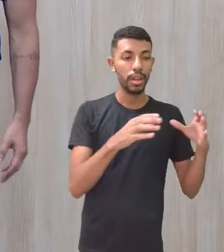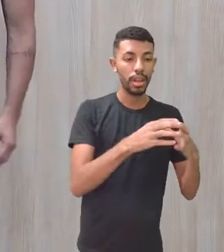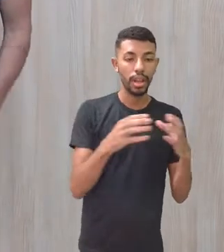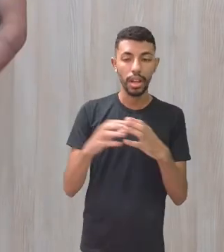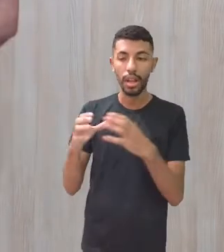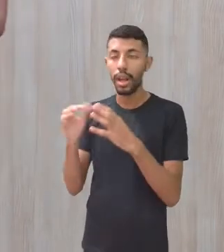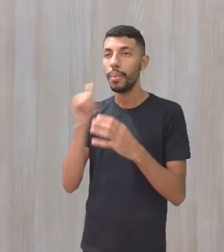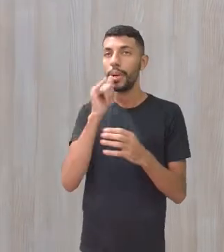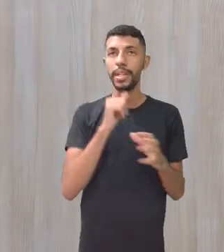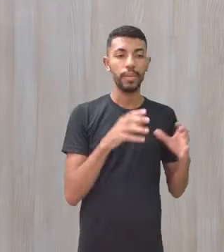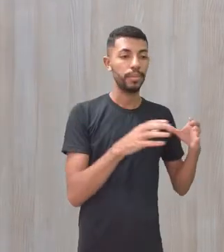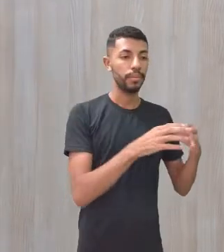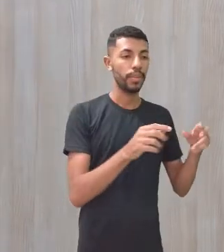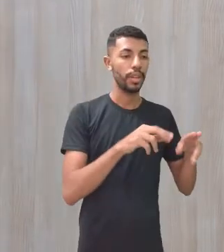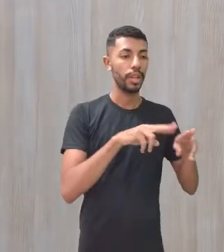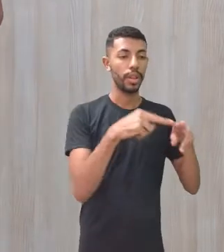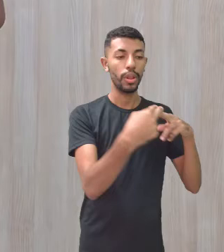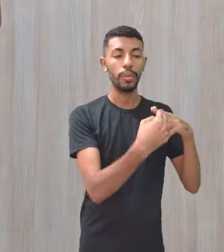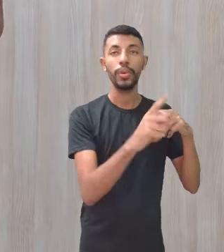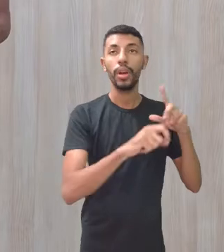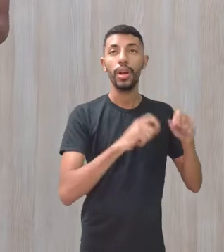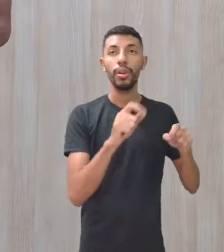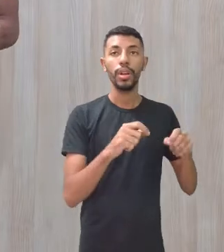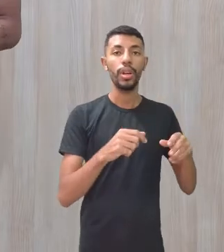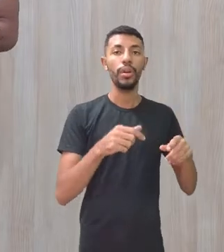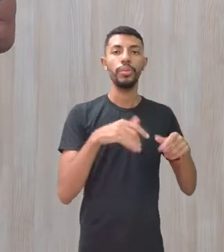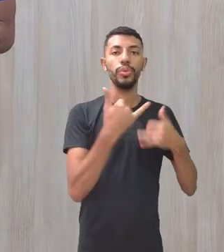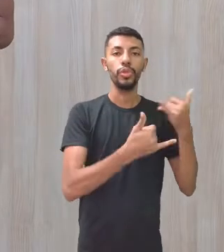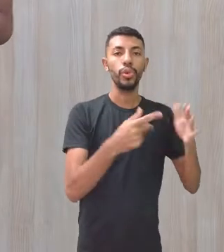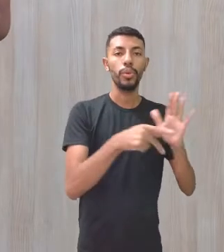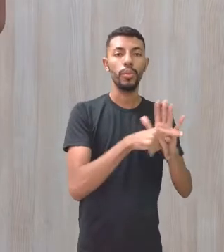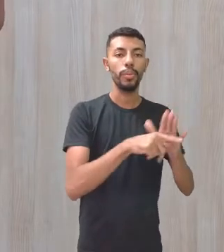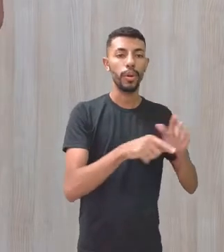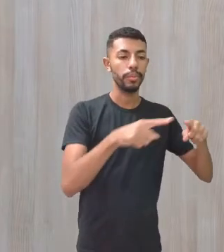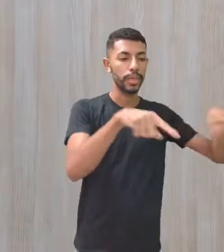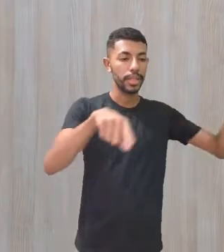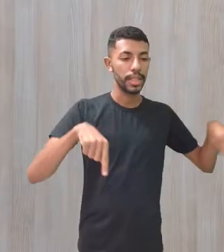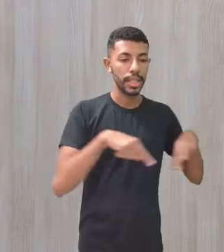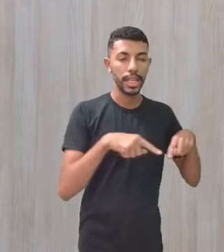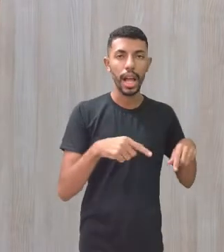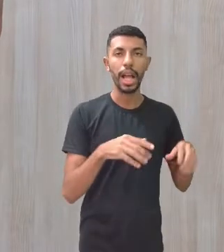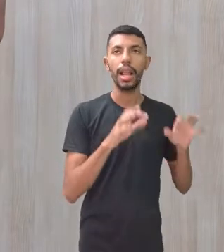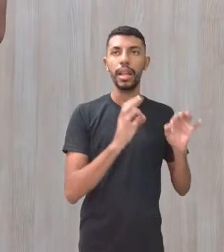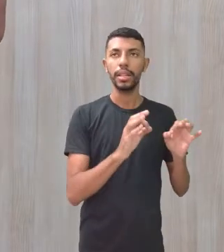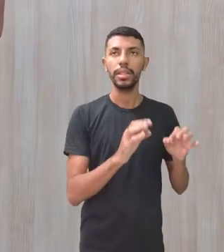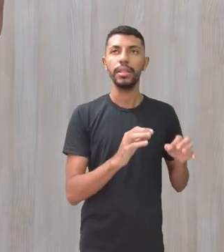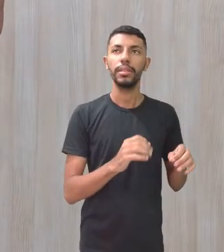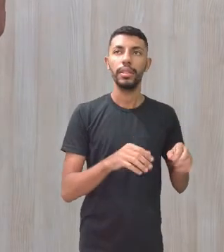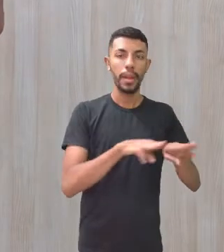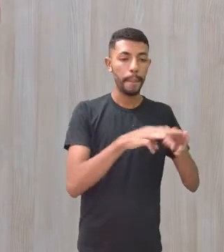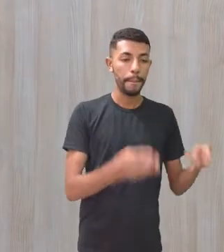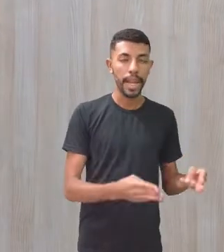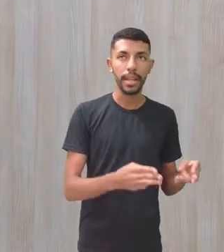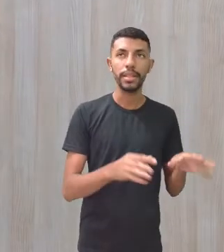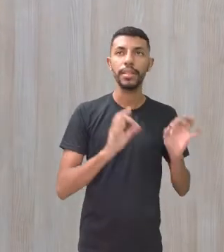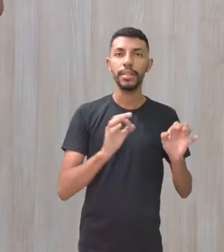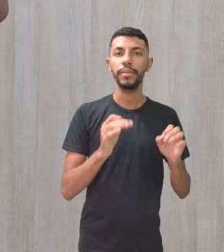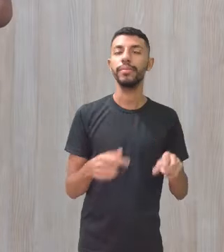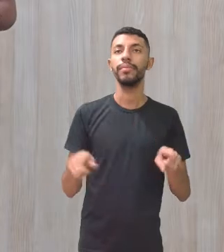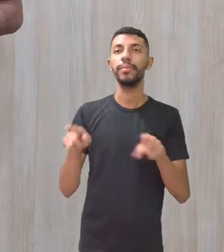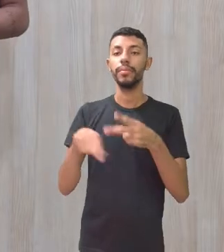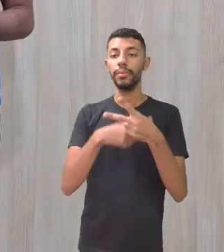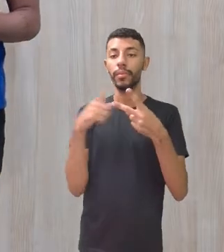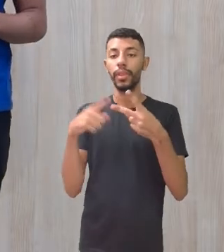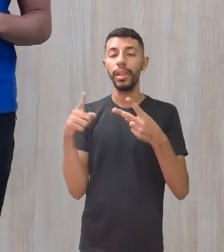exemplo, é um jogo de salão, ou um jogo de tabuleiro, como também pode ser chamado. Então, temos o pega-pega, que é